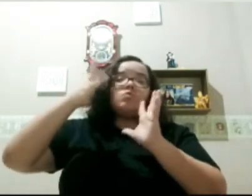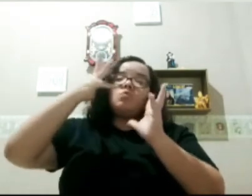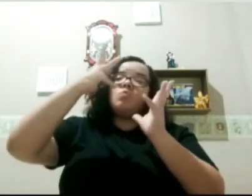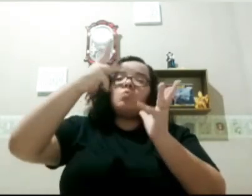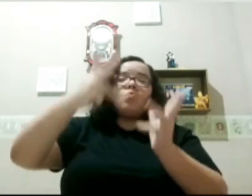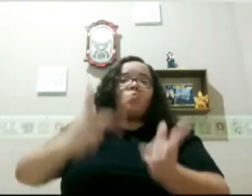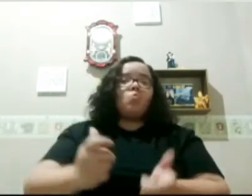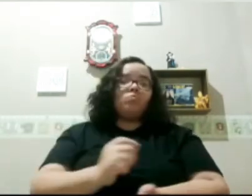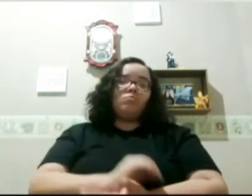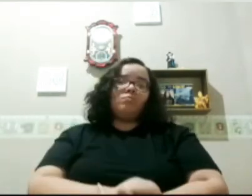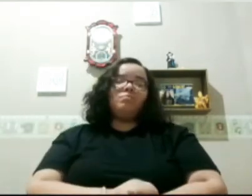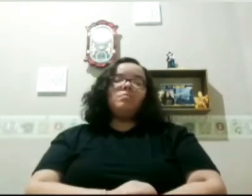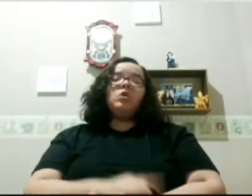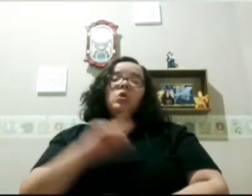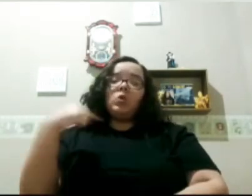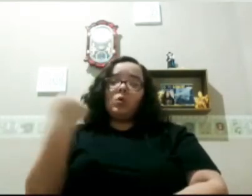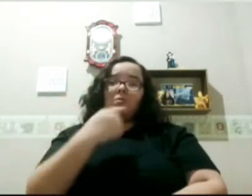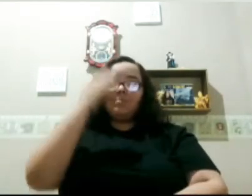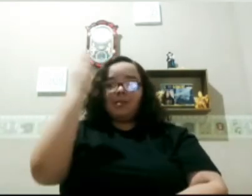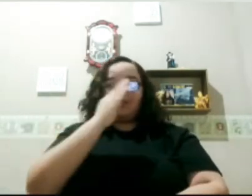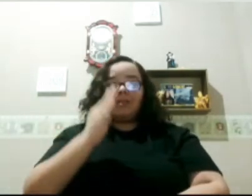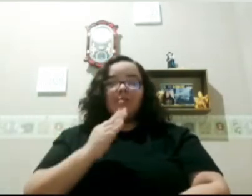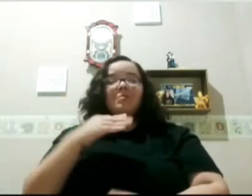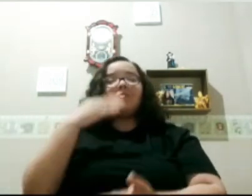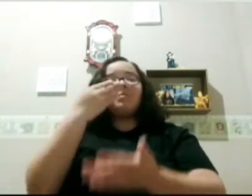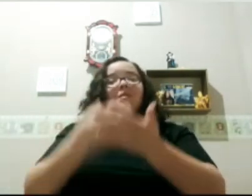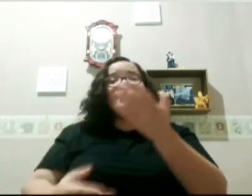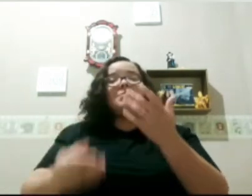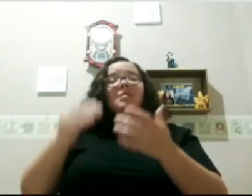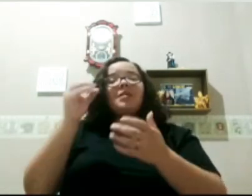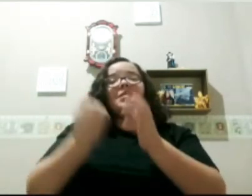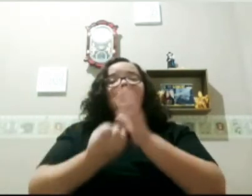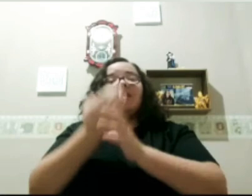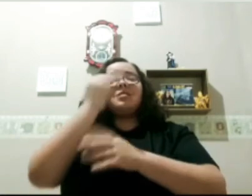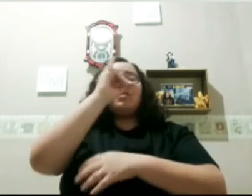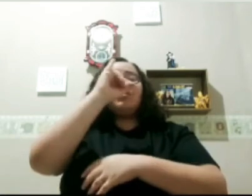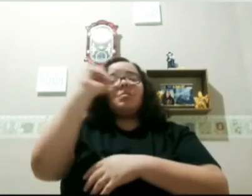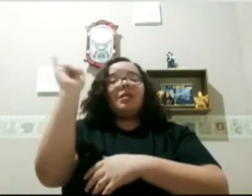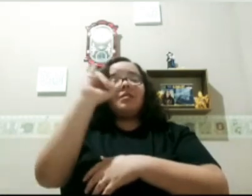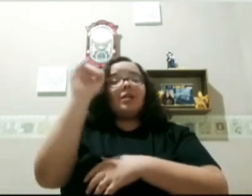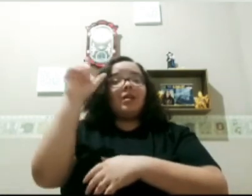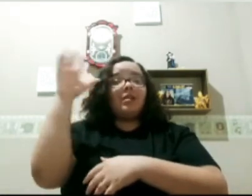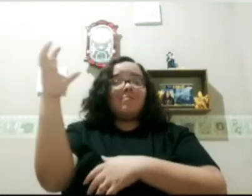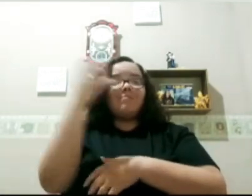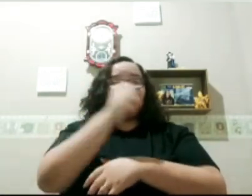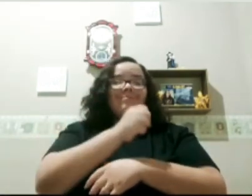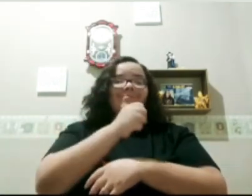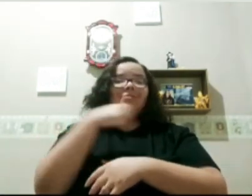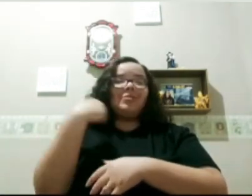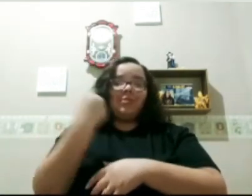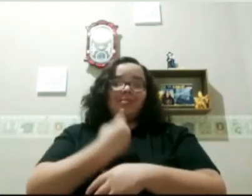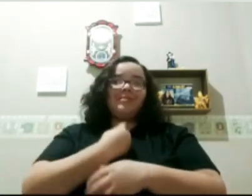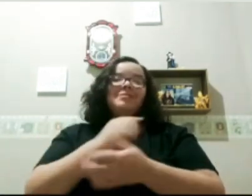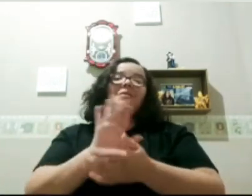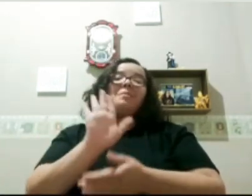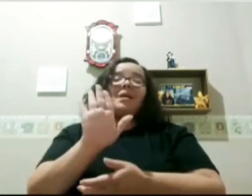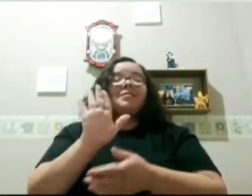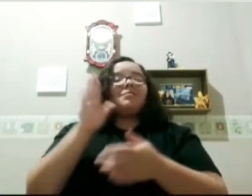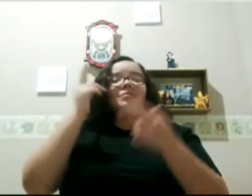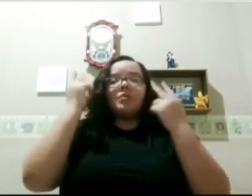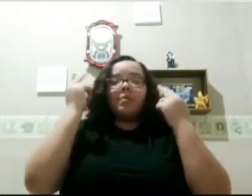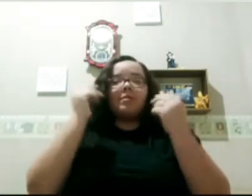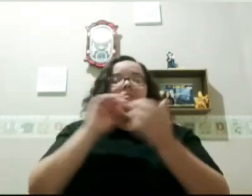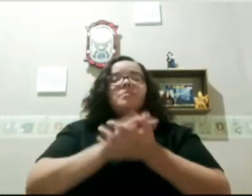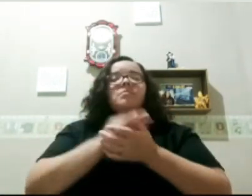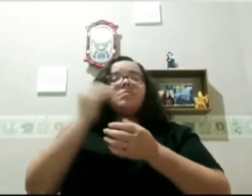no mundo. Interessante, né? Perdemos essa criação para o Brasil. A Itália levou de nós.